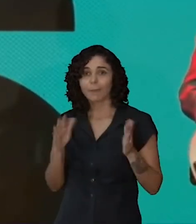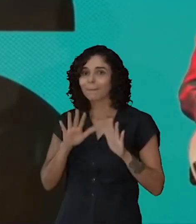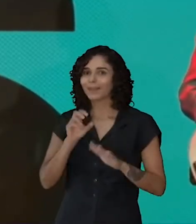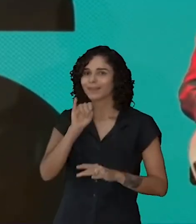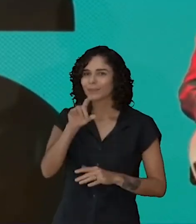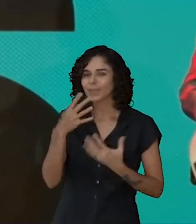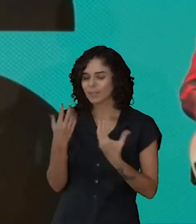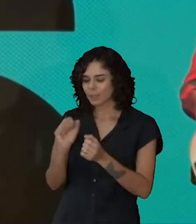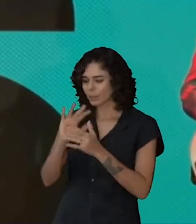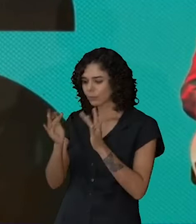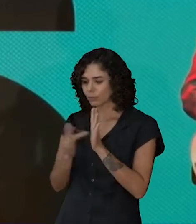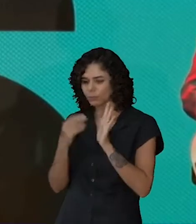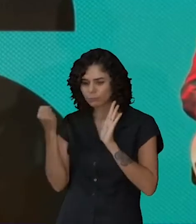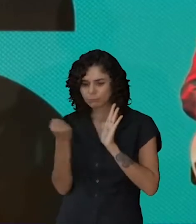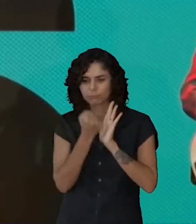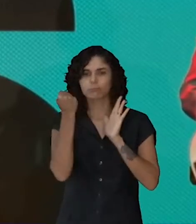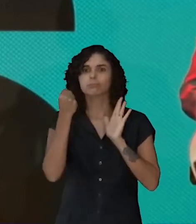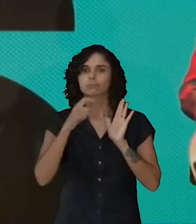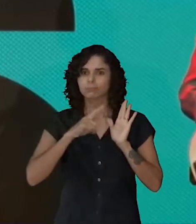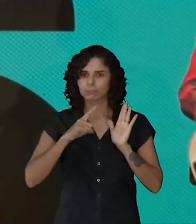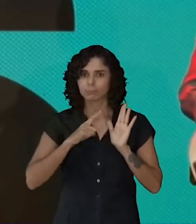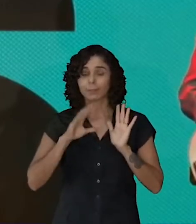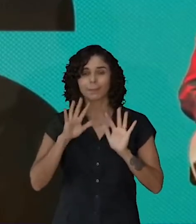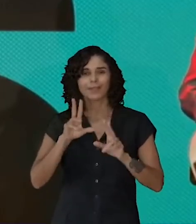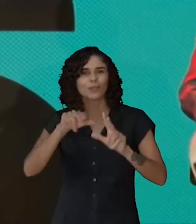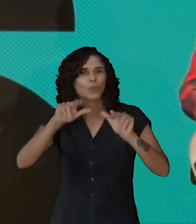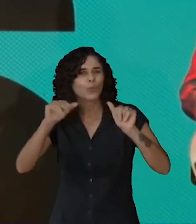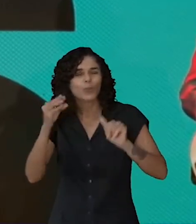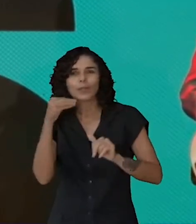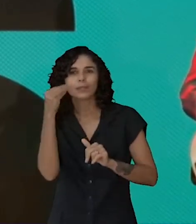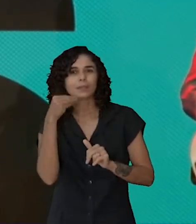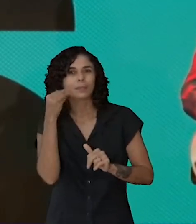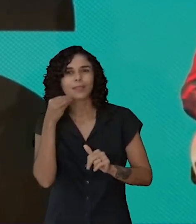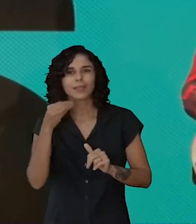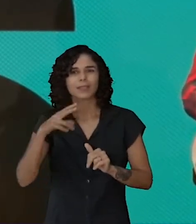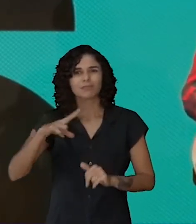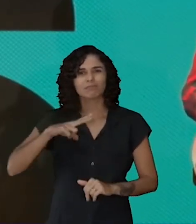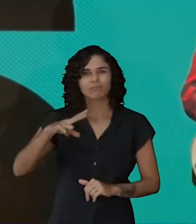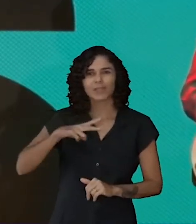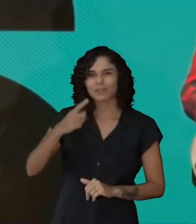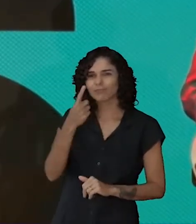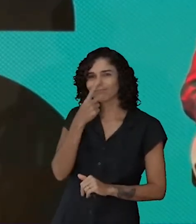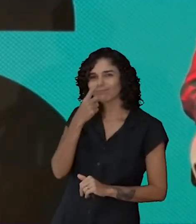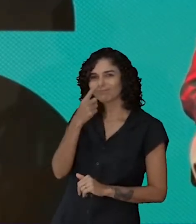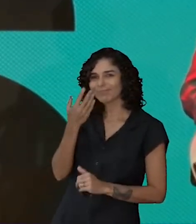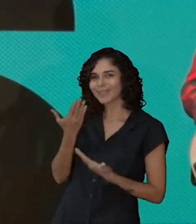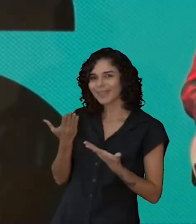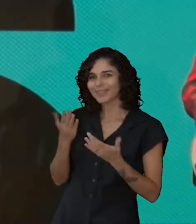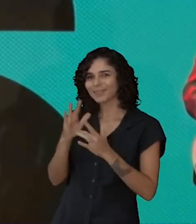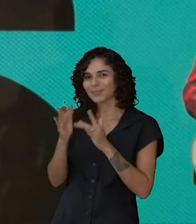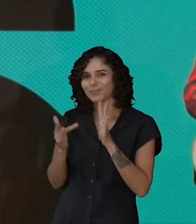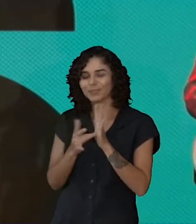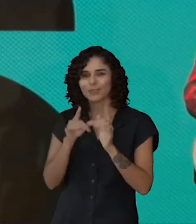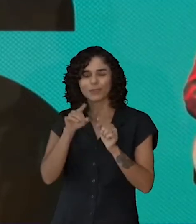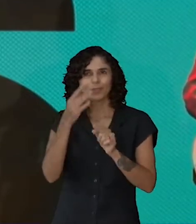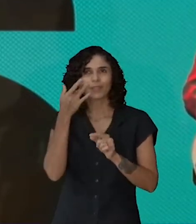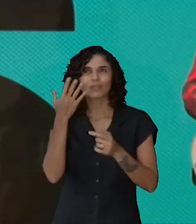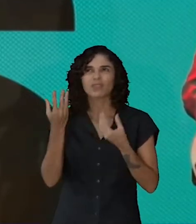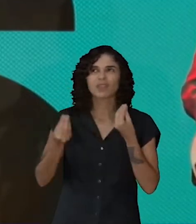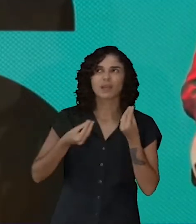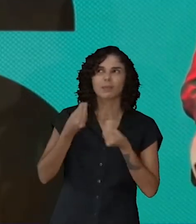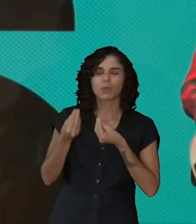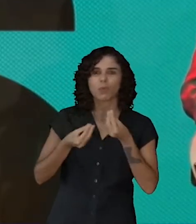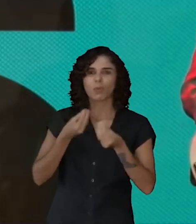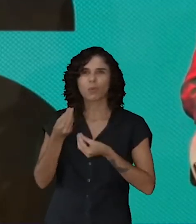Espírito e você não tem uma experiência pessoal com Ele, você não sabe quando é Ele que está falando,